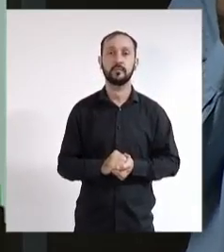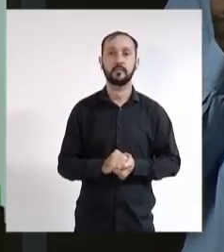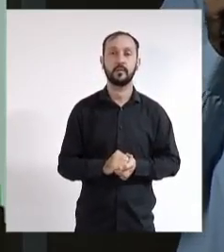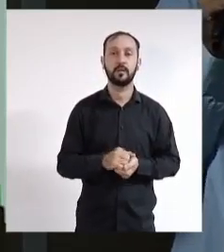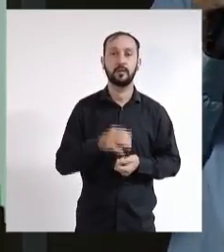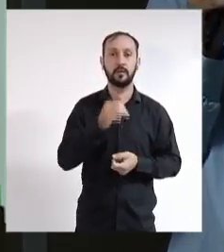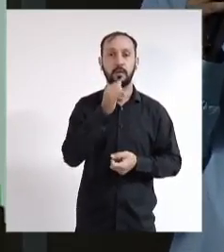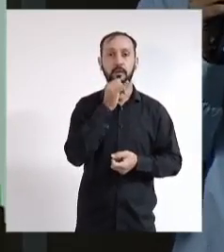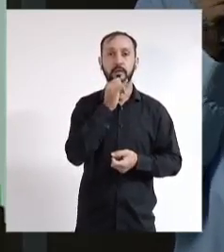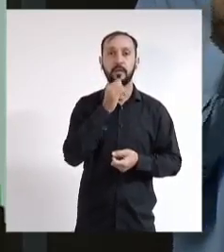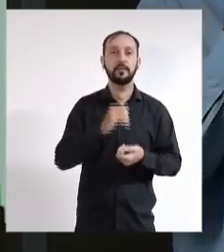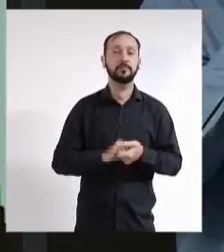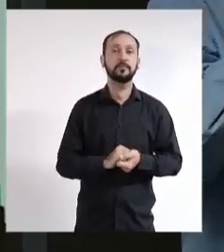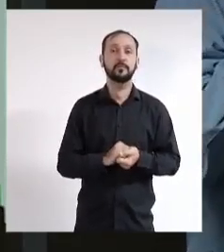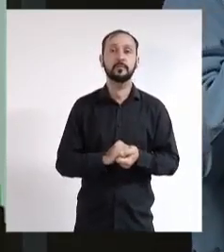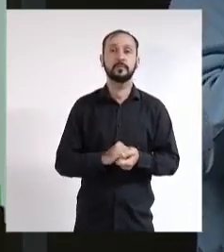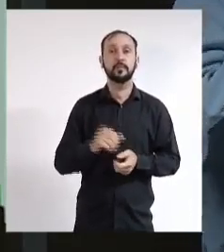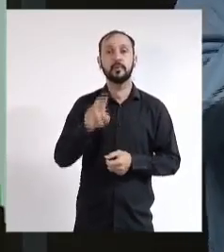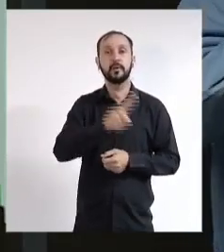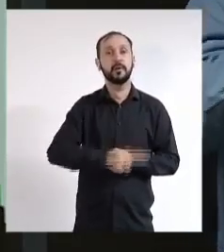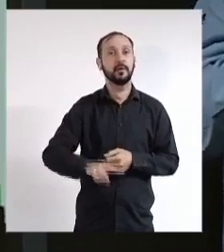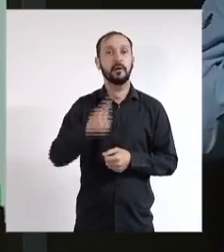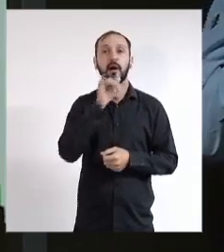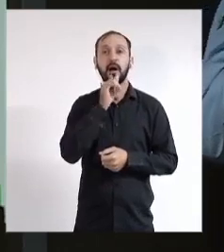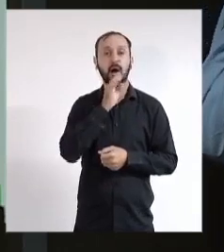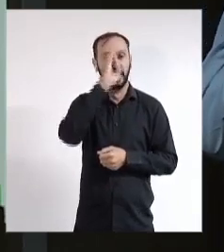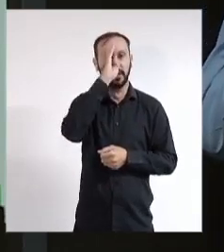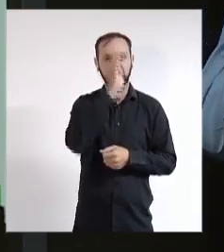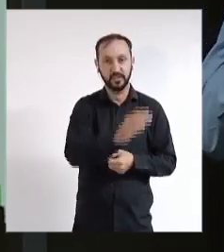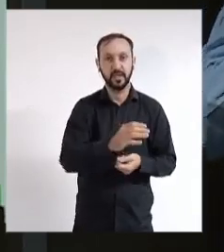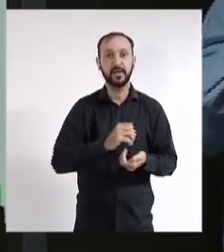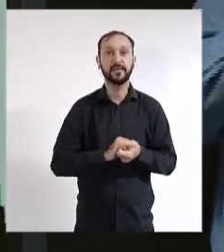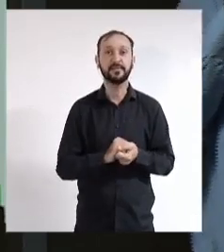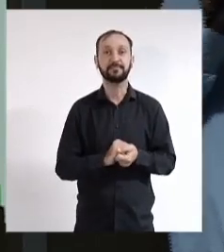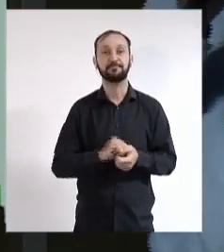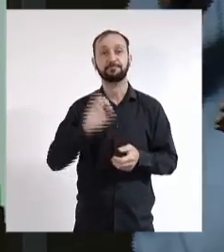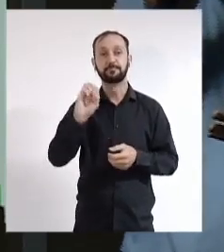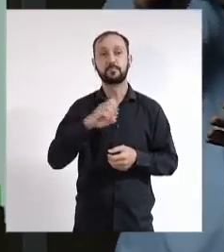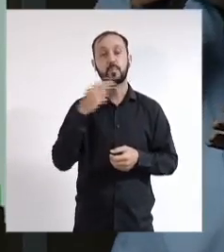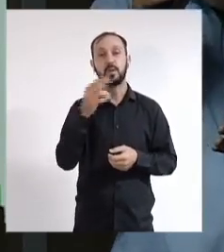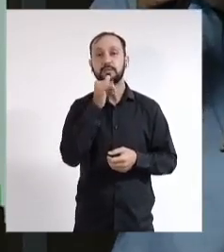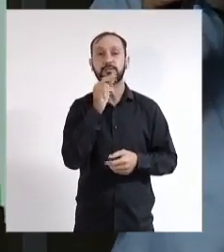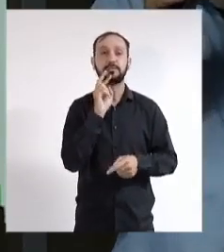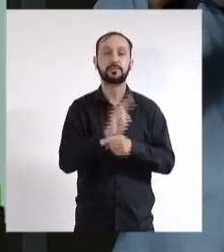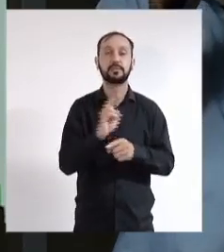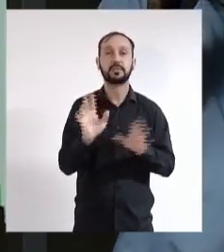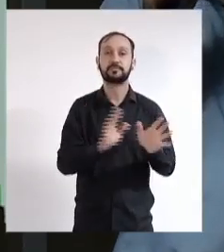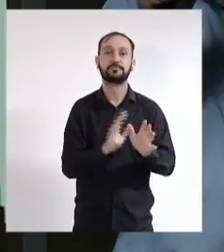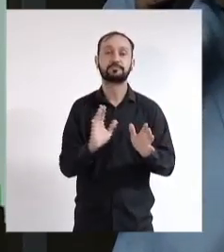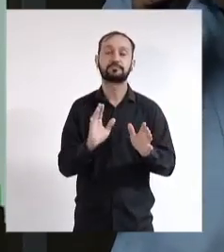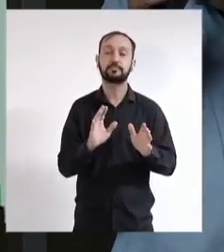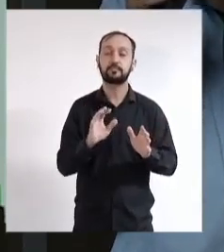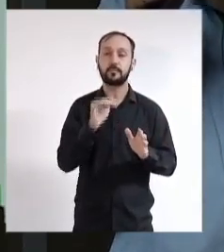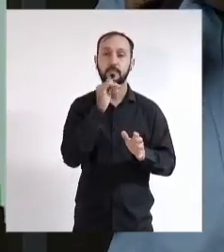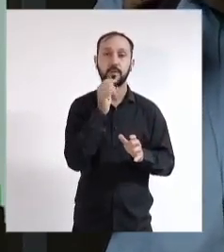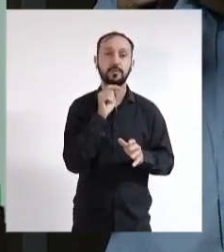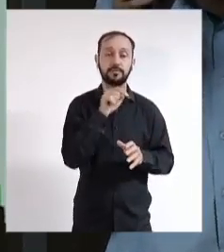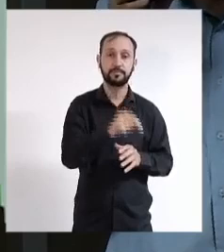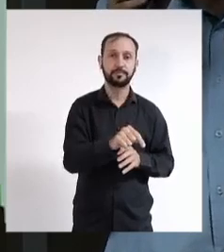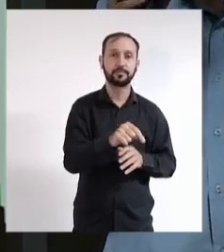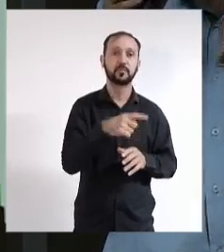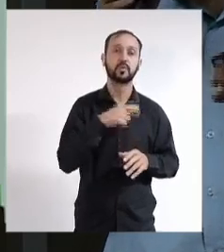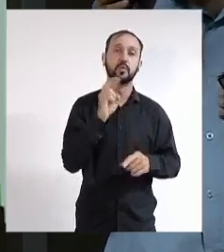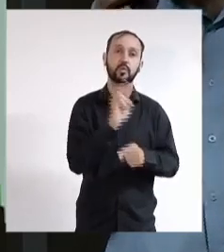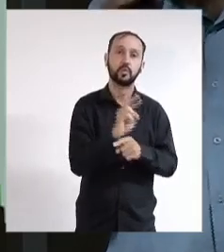ou ela vai ser utilizada de maneira direta ou ela vai precisar só de maneira indireta então as unidades de conservação de uso sustentável